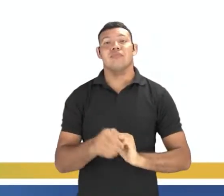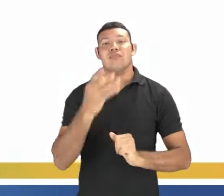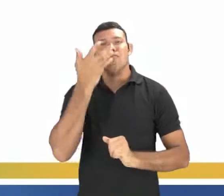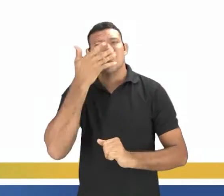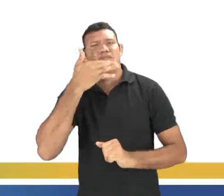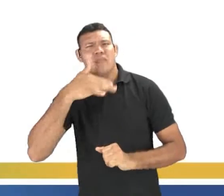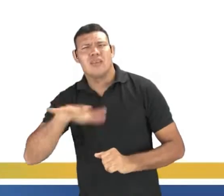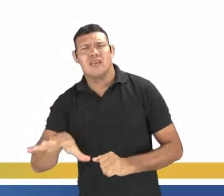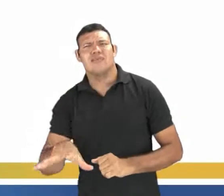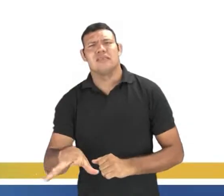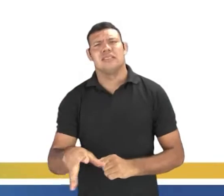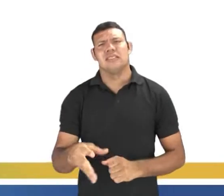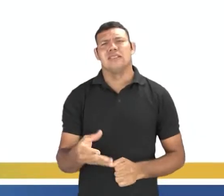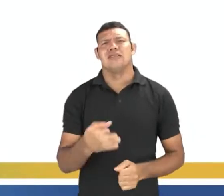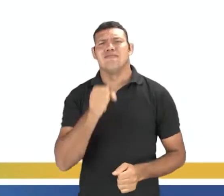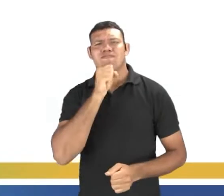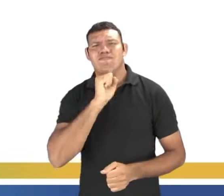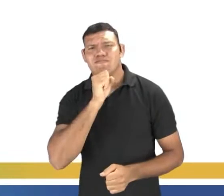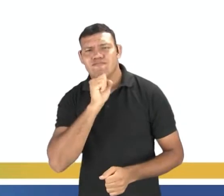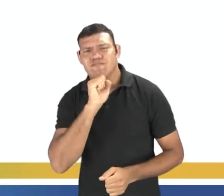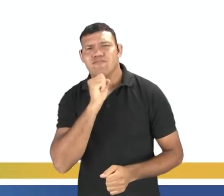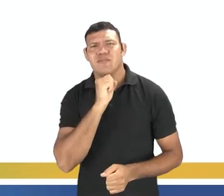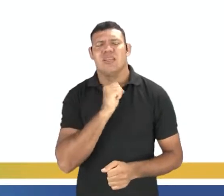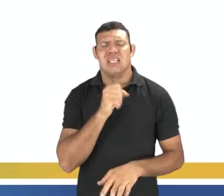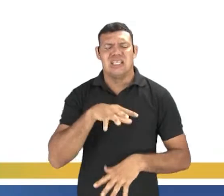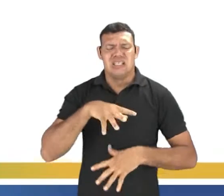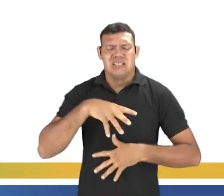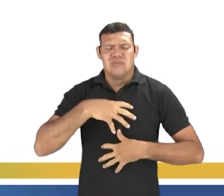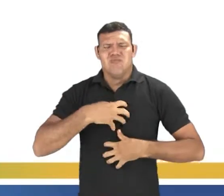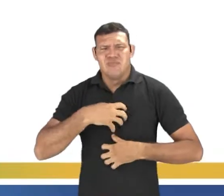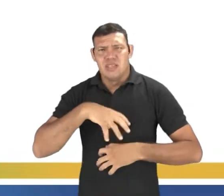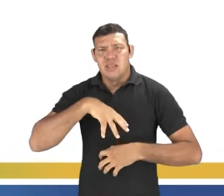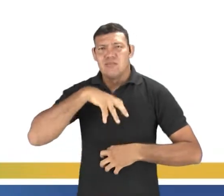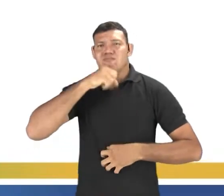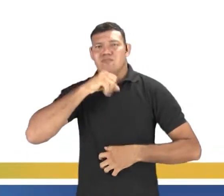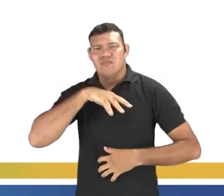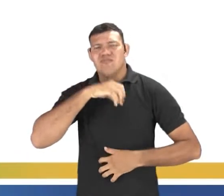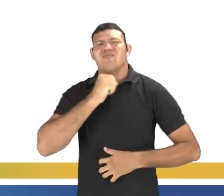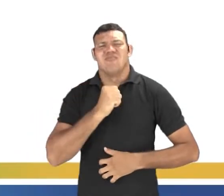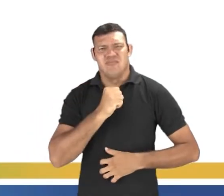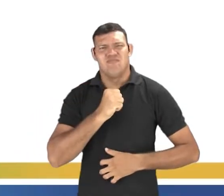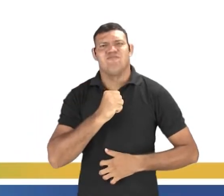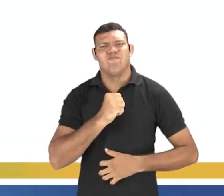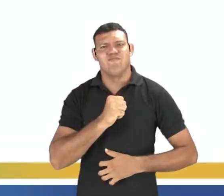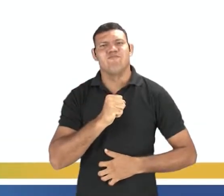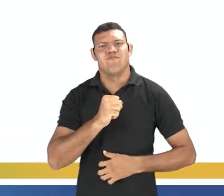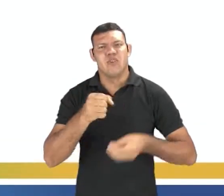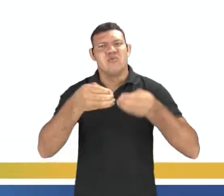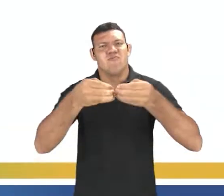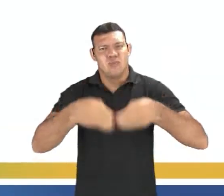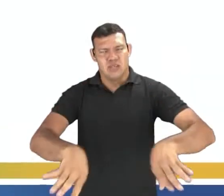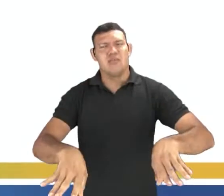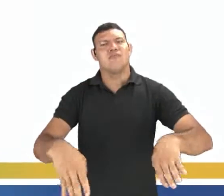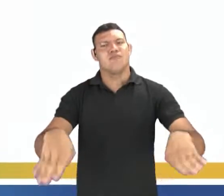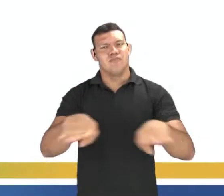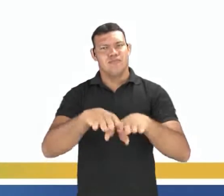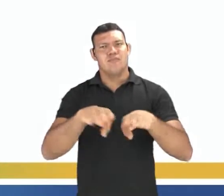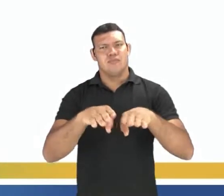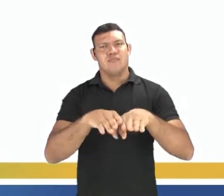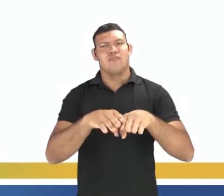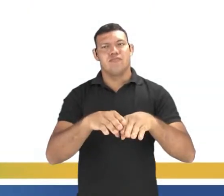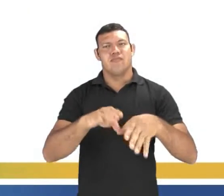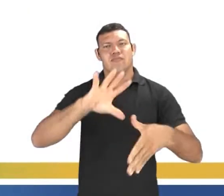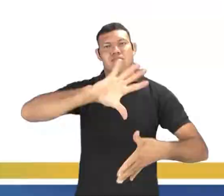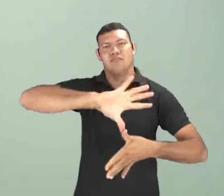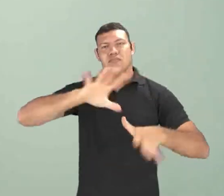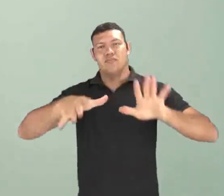crianças, idosos e pessoas com problemas respiratórios, a gravidade é multiplicada principalmente em tempos de pandemia. Bom, gente,